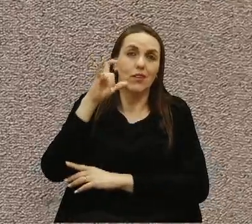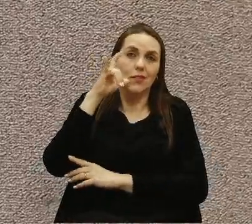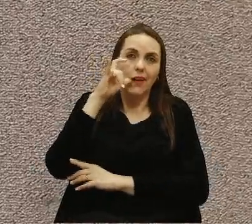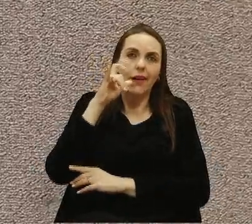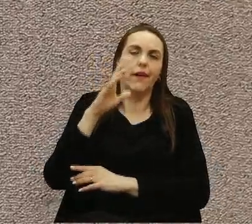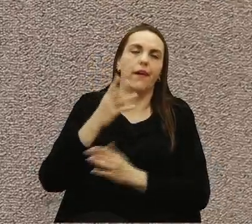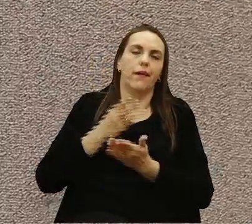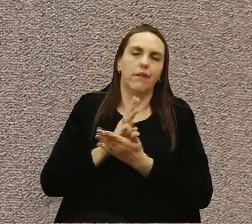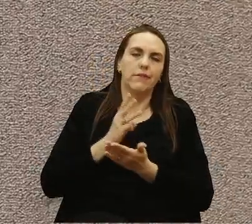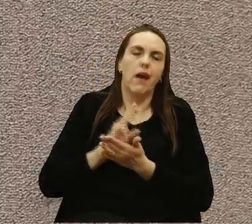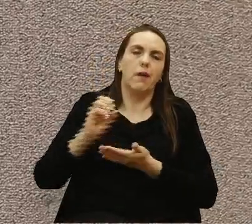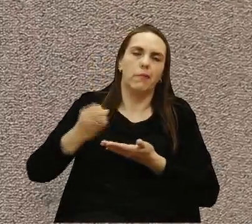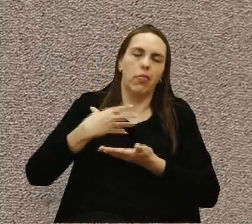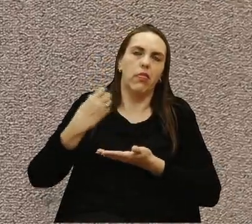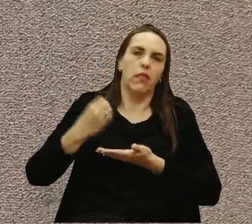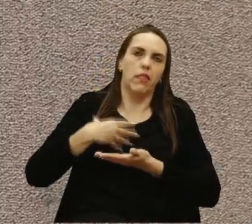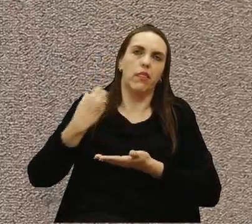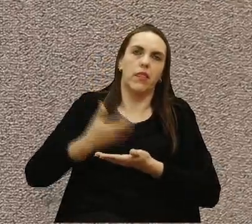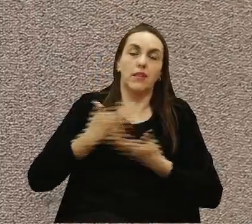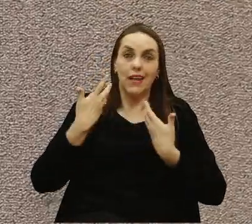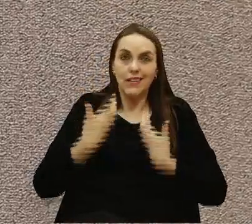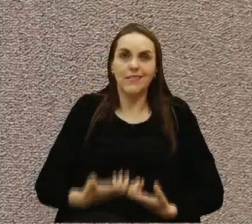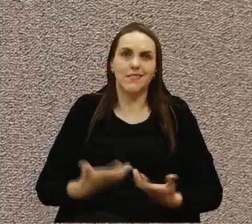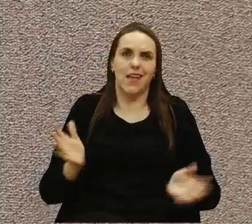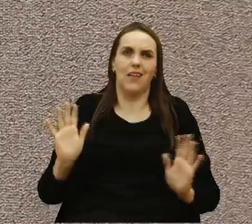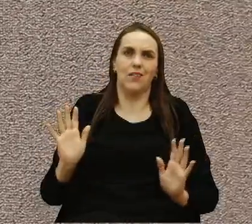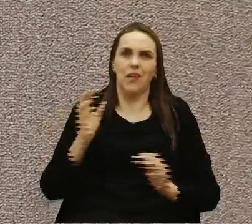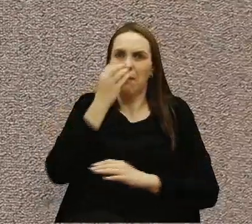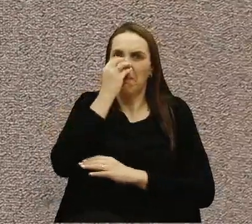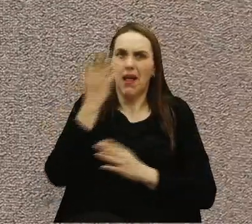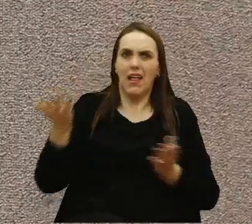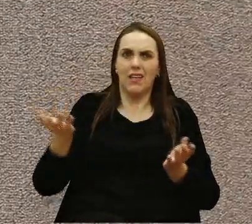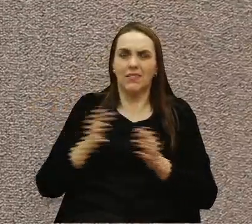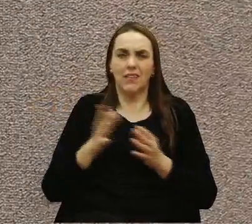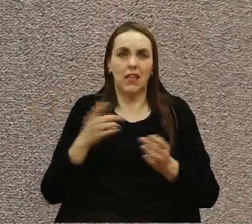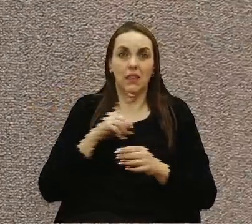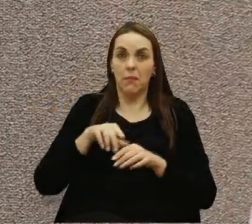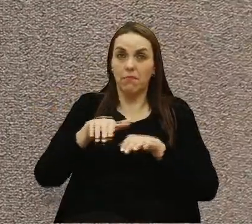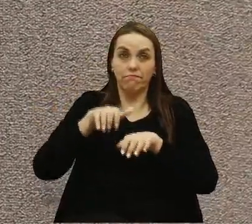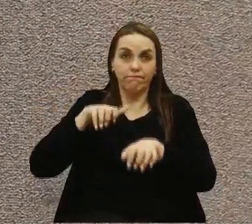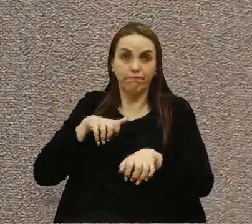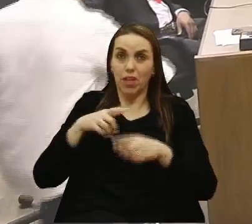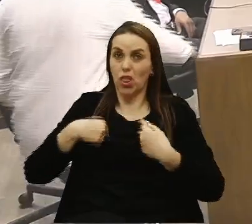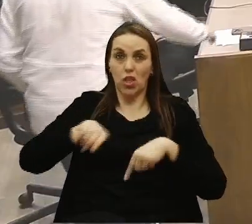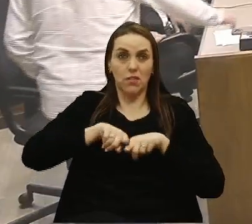via WhatsApp, e a gente está cansado dessa palhaçada aí. Então, enquanto eles não recuam, a gente também não vai recuar. Muito obrigado. Obrigado.